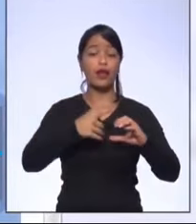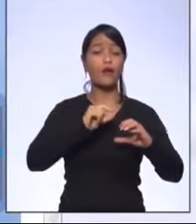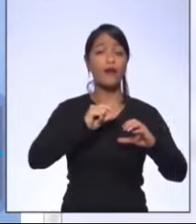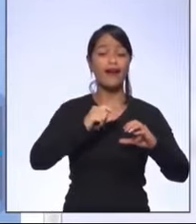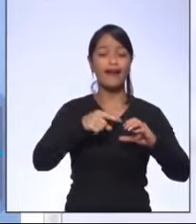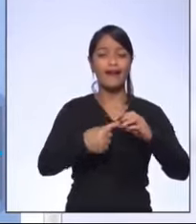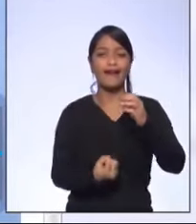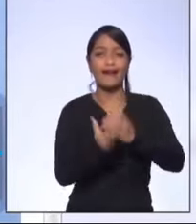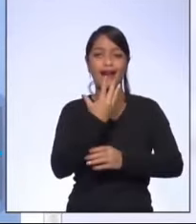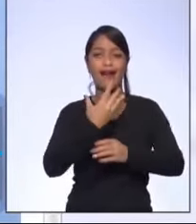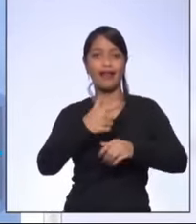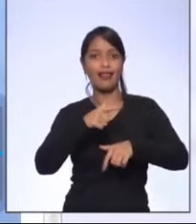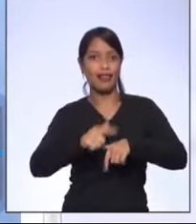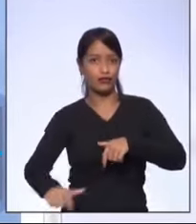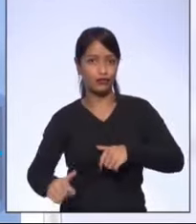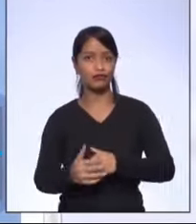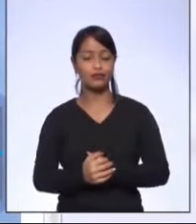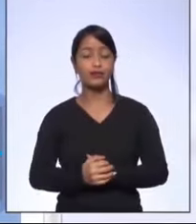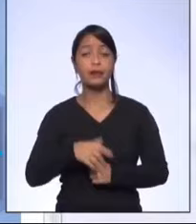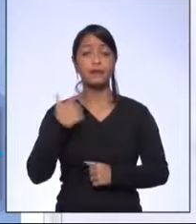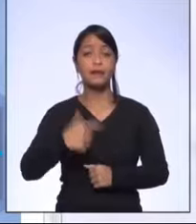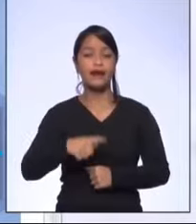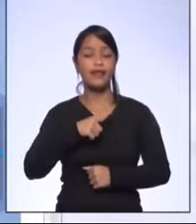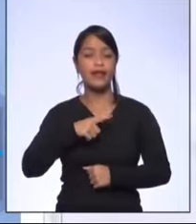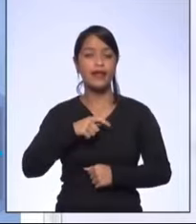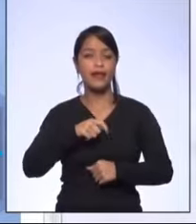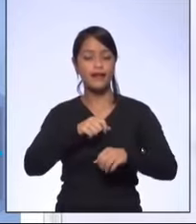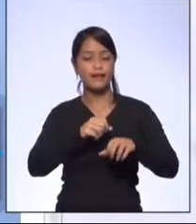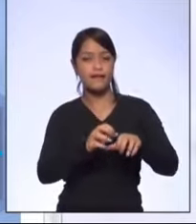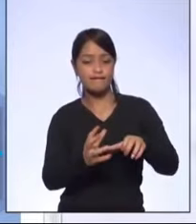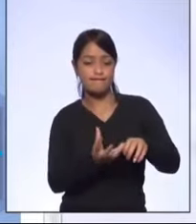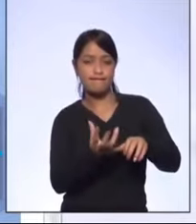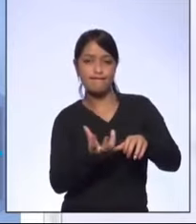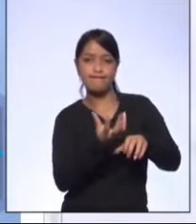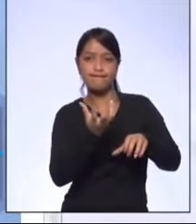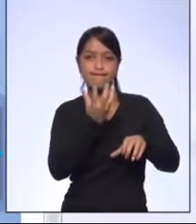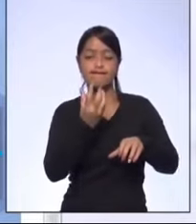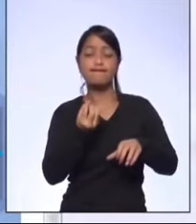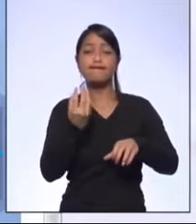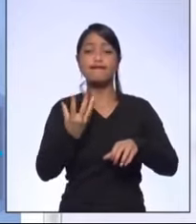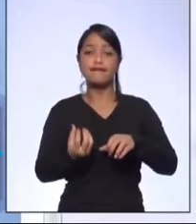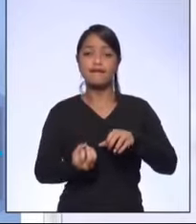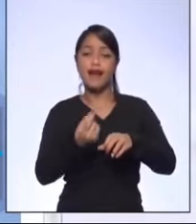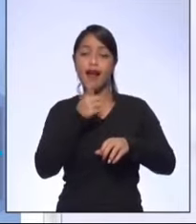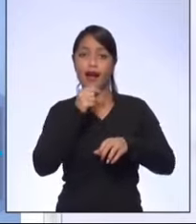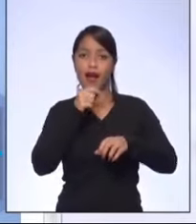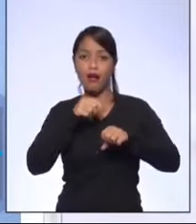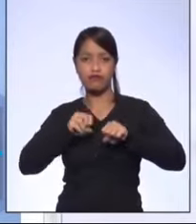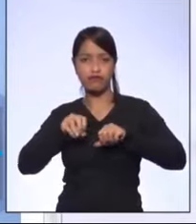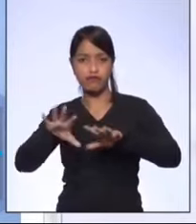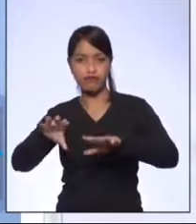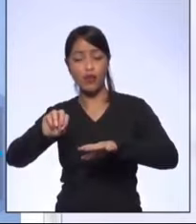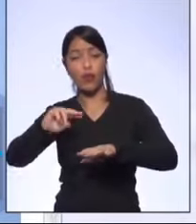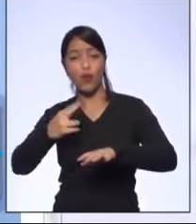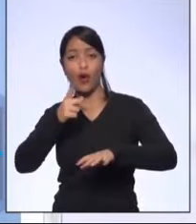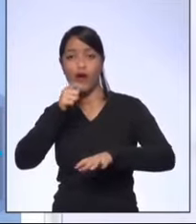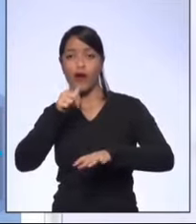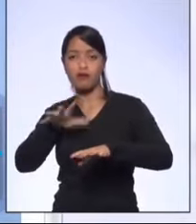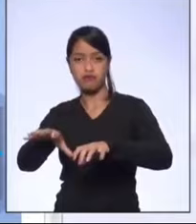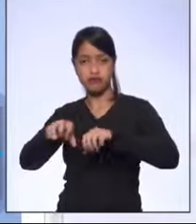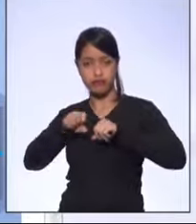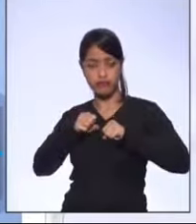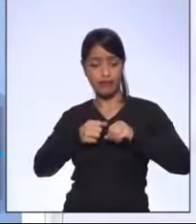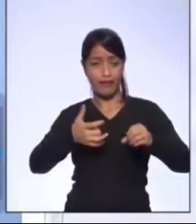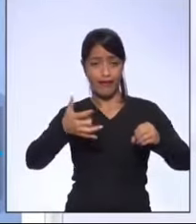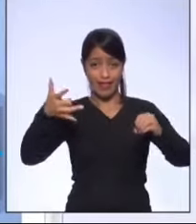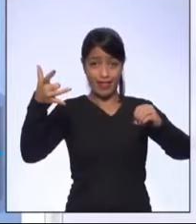vai ter um vacúolo, que vai liberar água e vai absorver água. Tá? Então, ele vai ter várias organelas ali